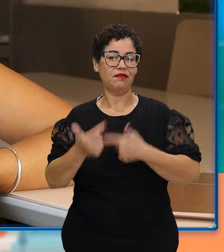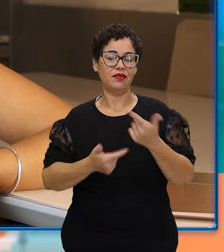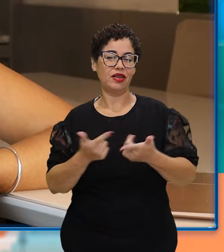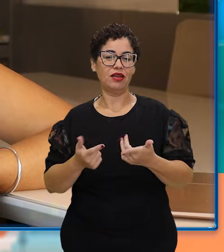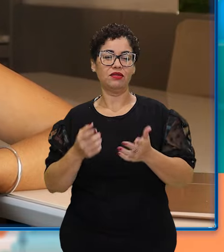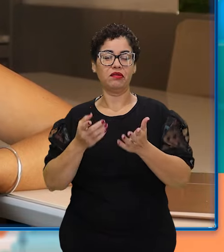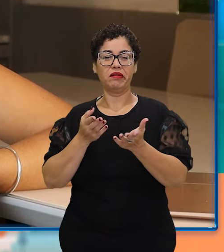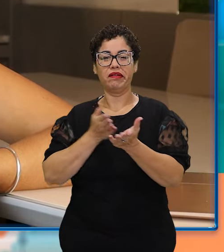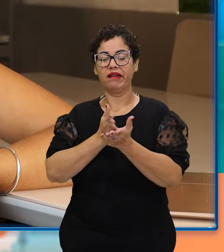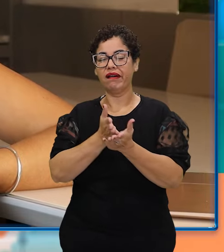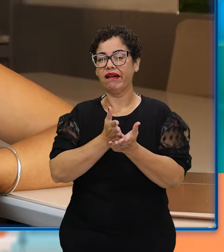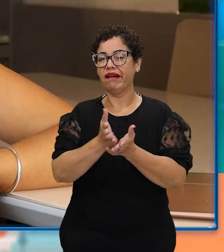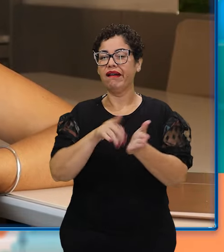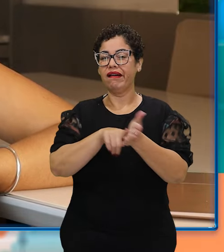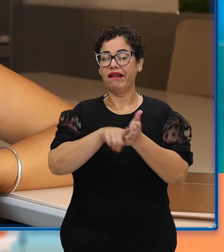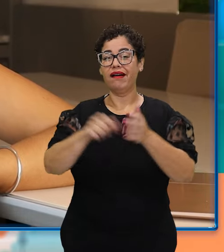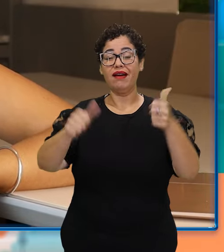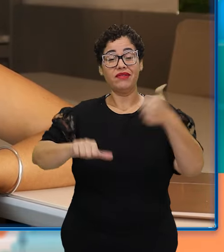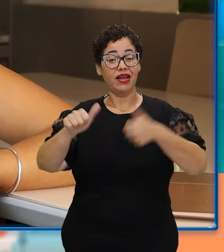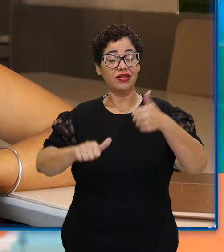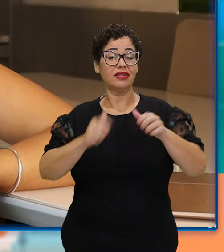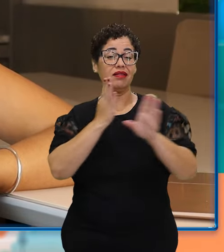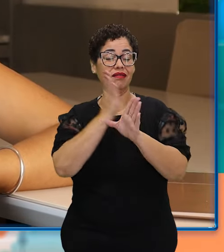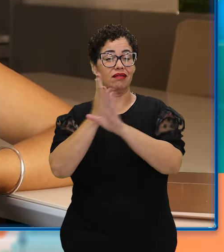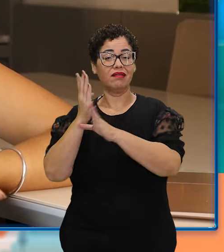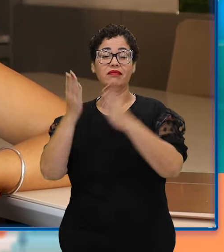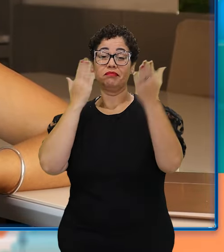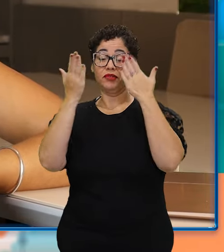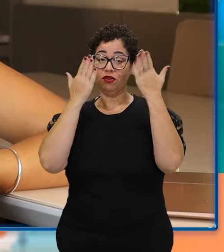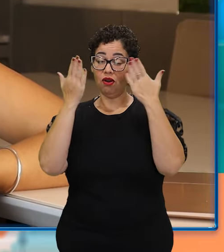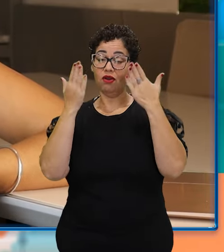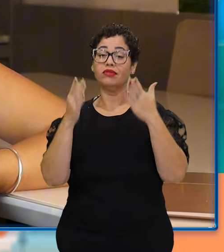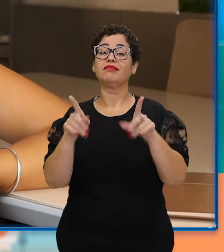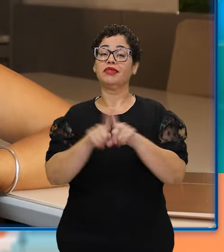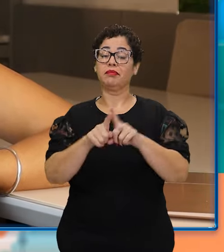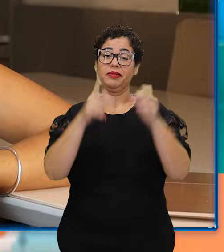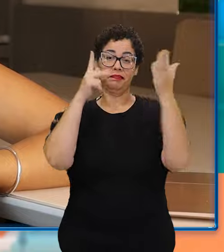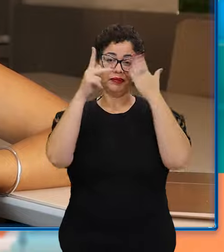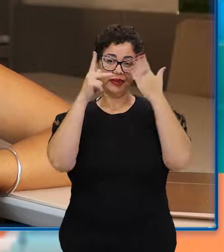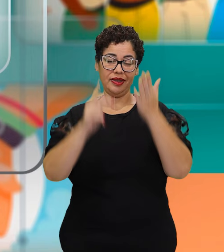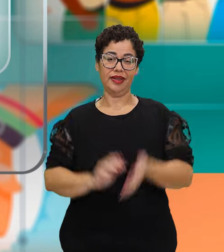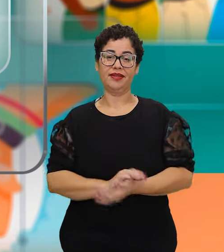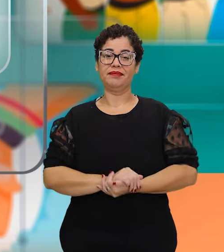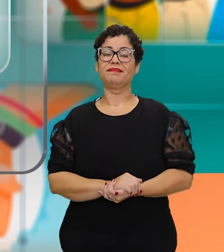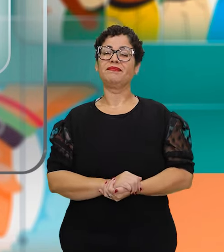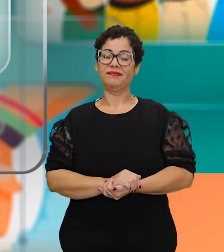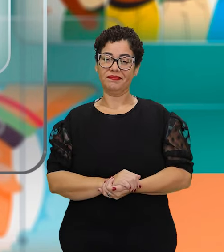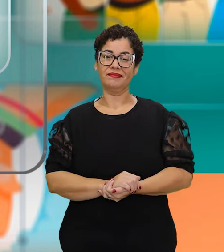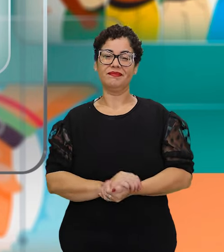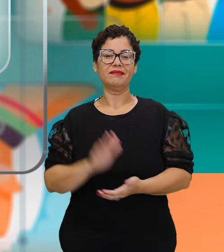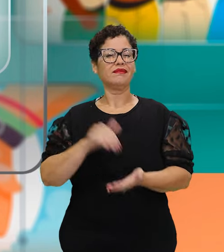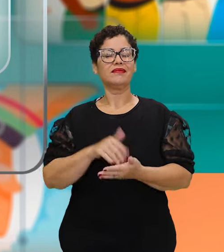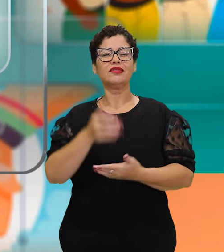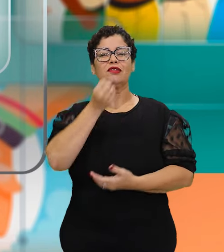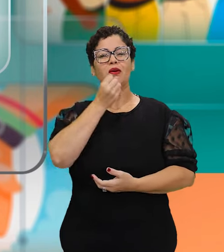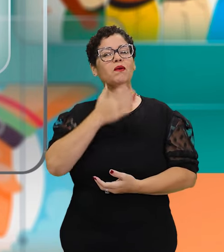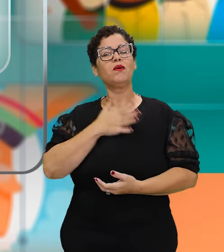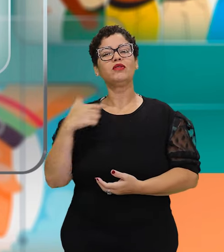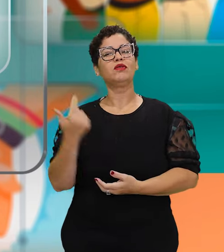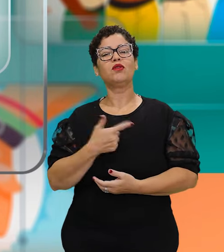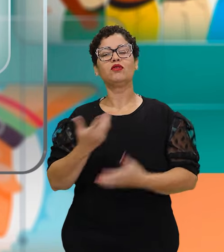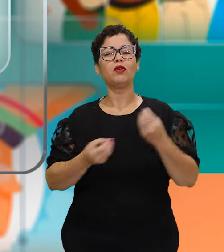como diagnósticos, avaliação e tratamento tanto psicológico quanto psiquiátrico. E para finalizar, conte para